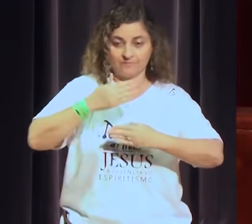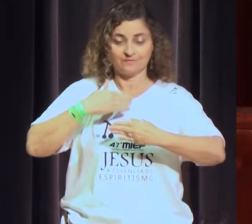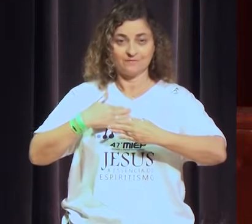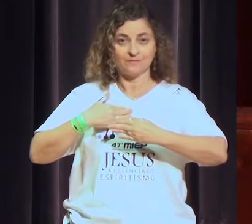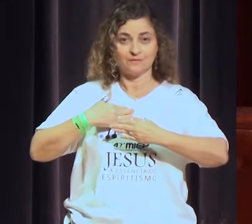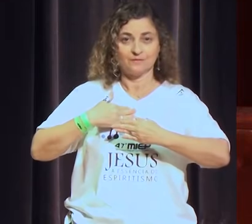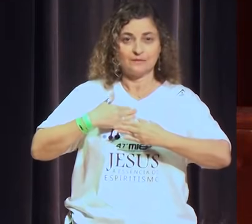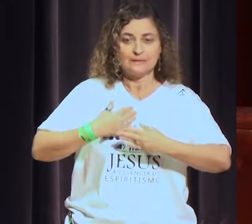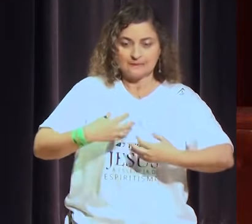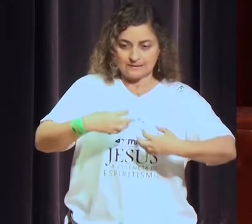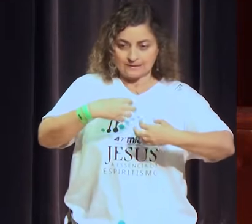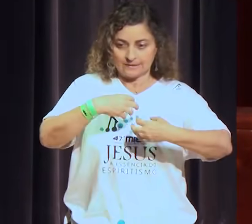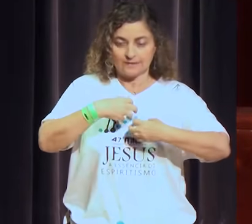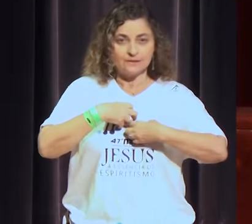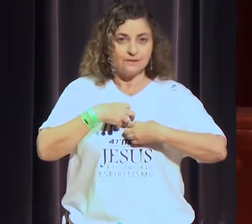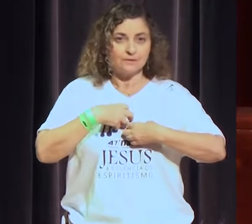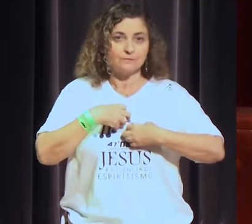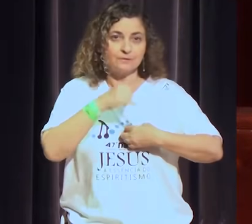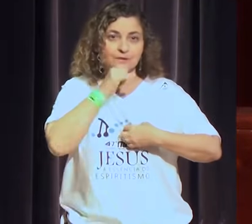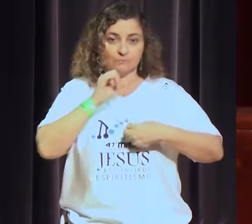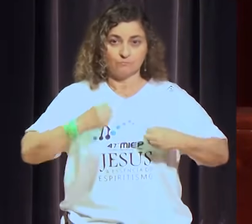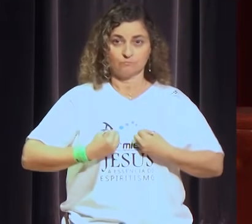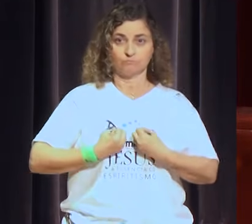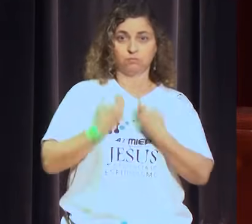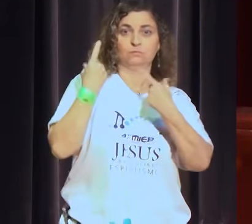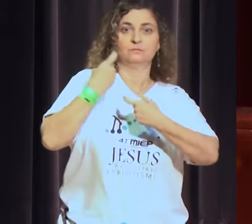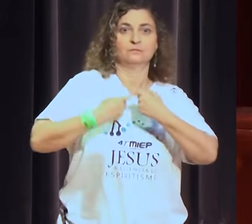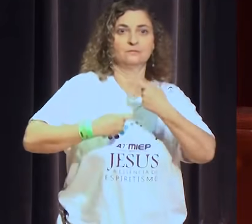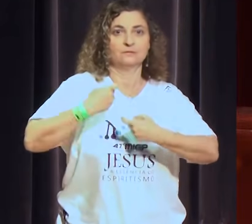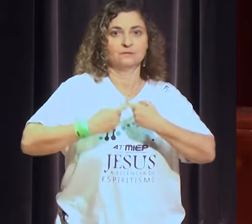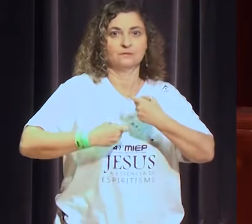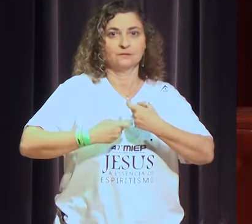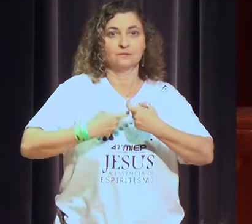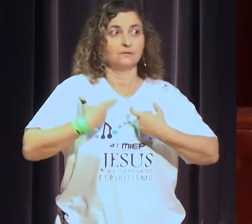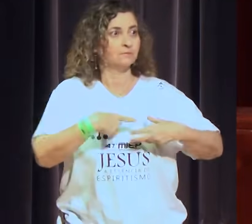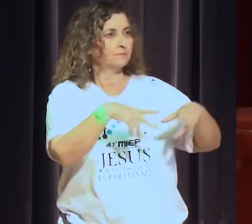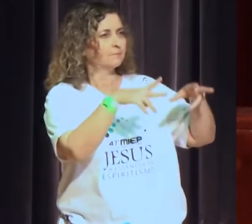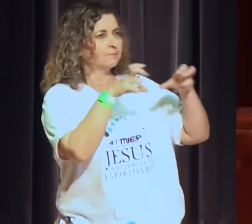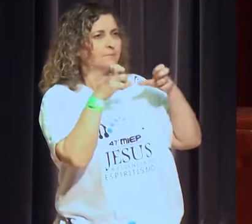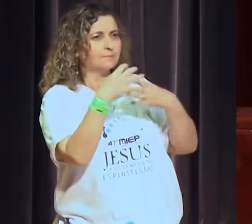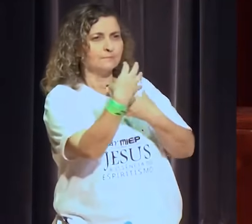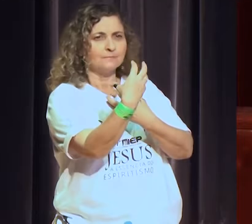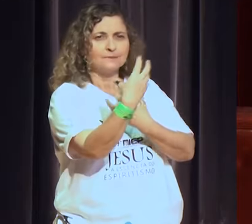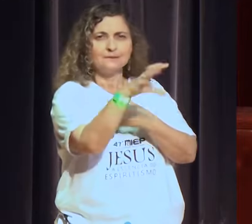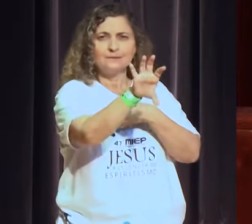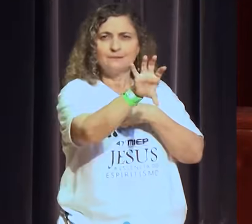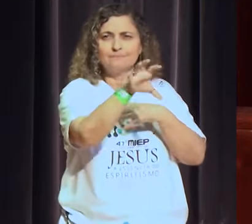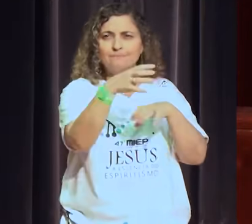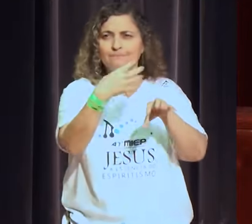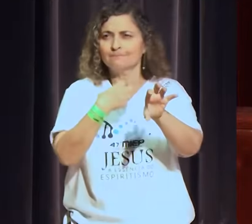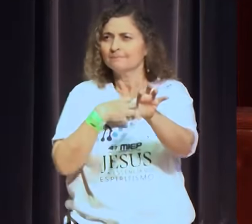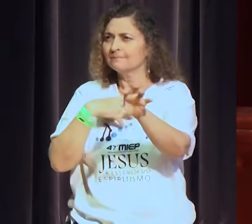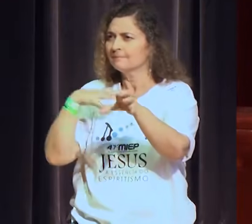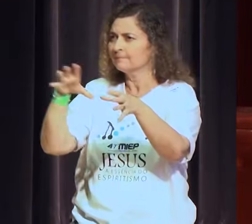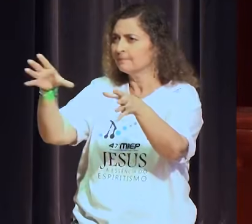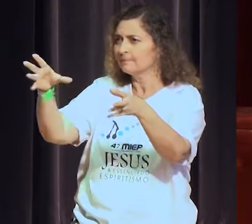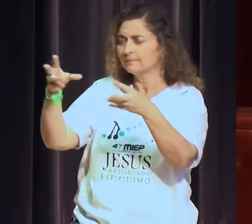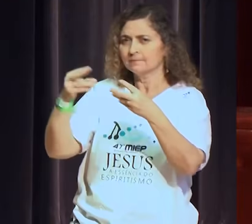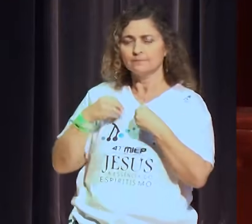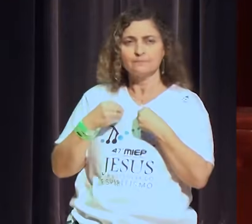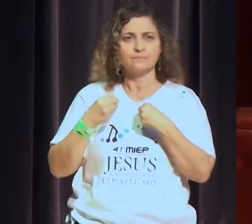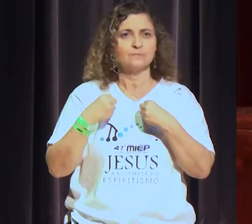para o impulso sexual, para a atração sexual, e a atração sexual é,